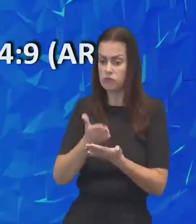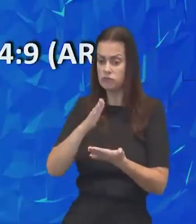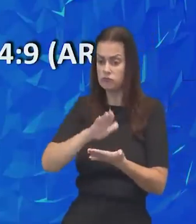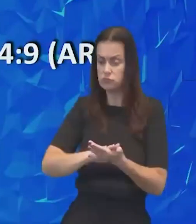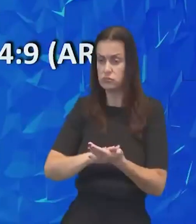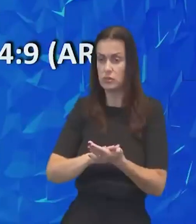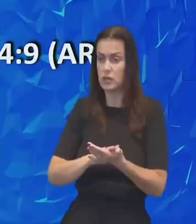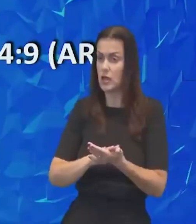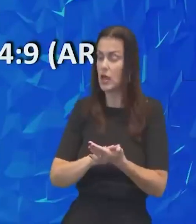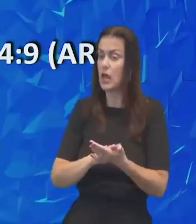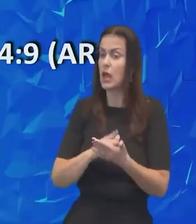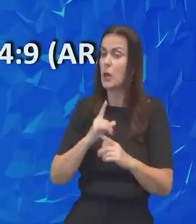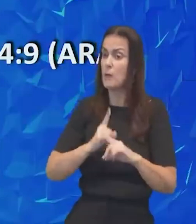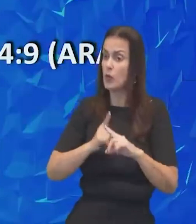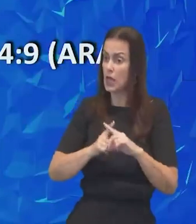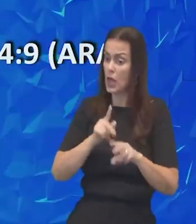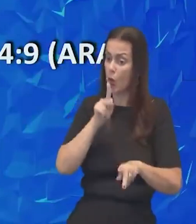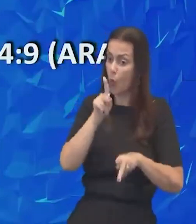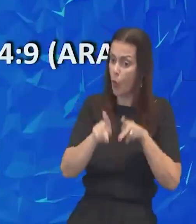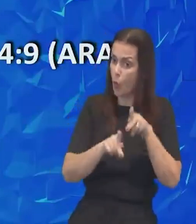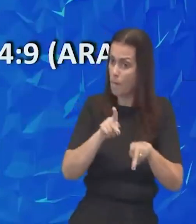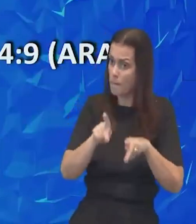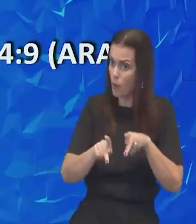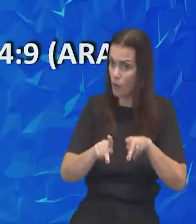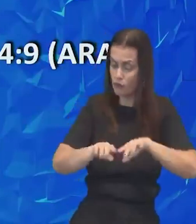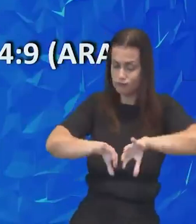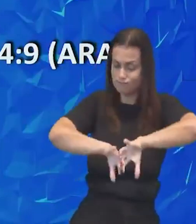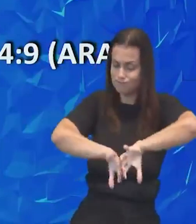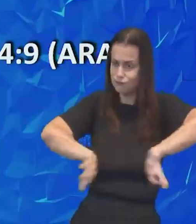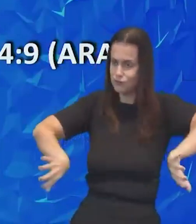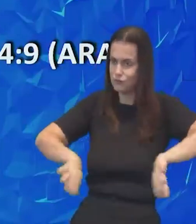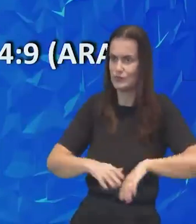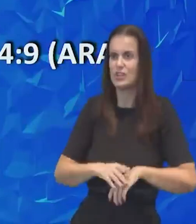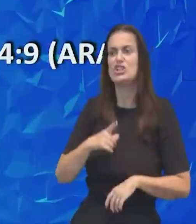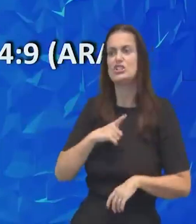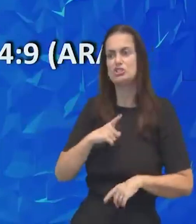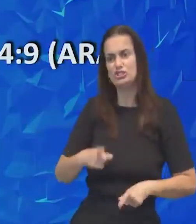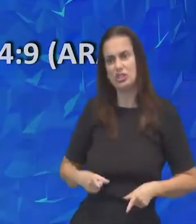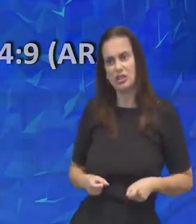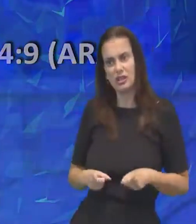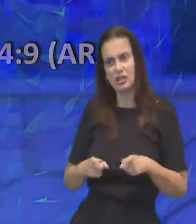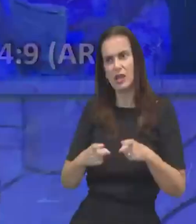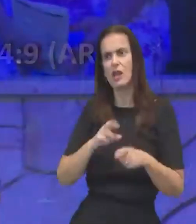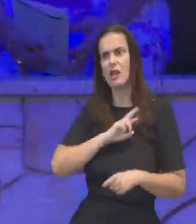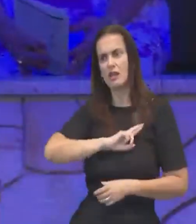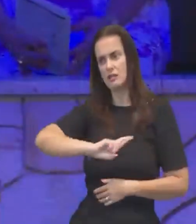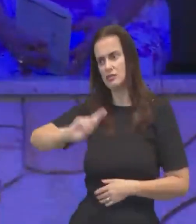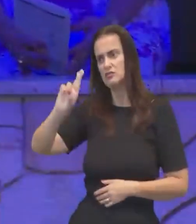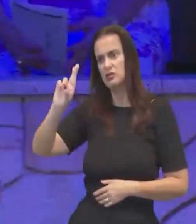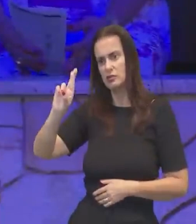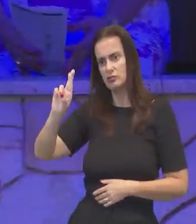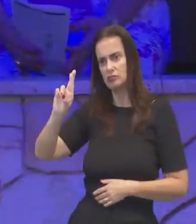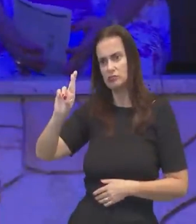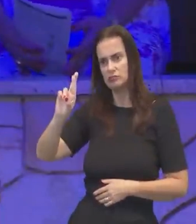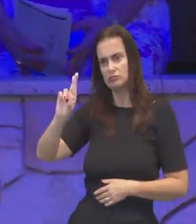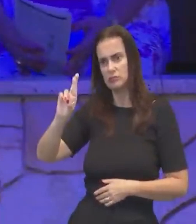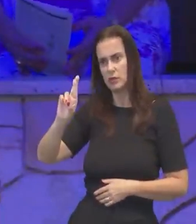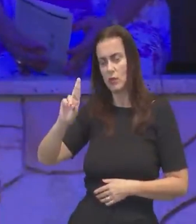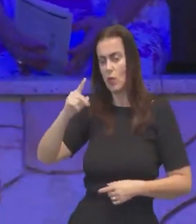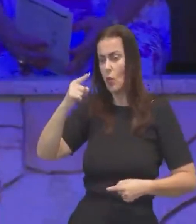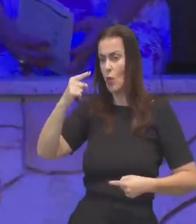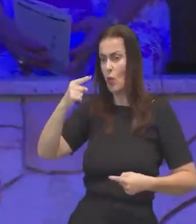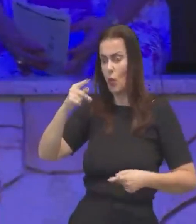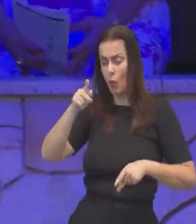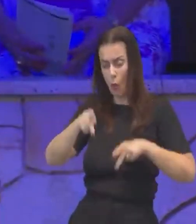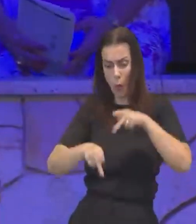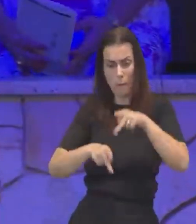judeus não se comunicavam com os samaritanos. Existiam conflitos religiosos, existiam conflitos